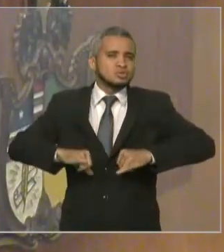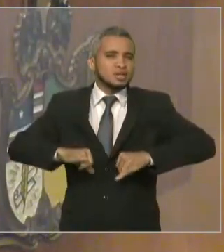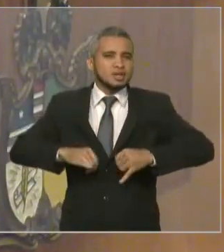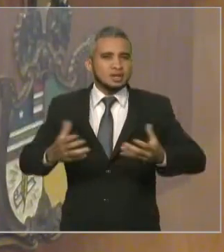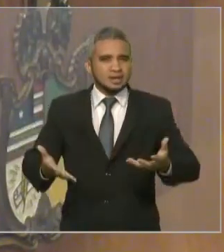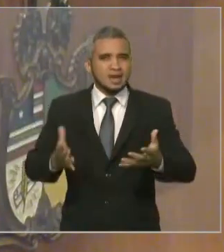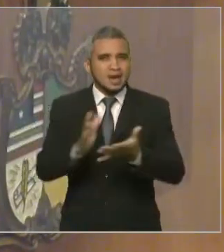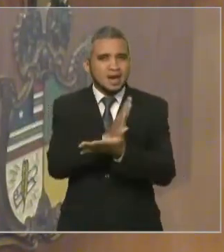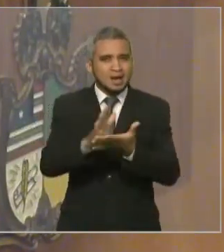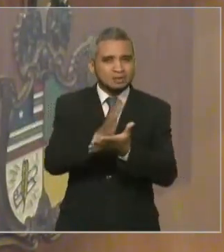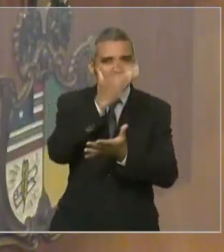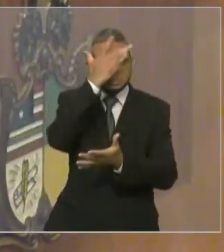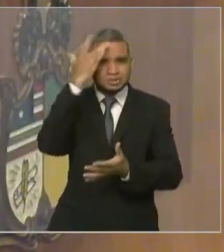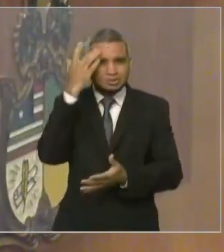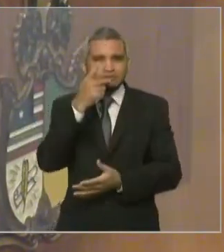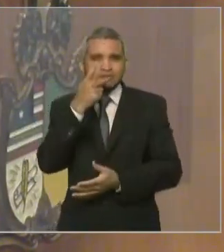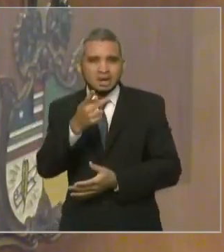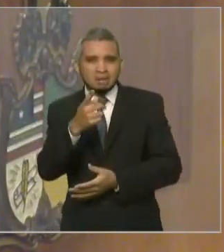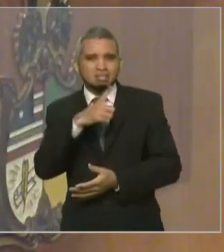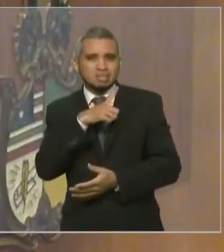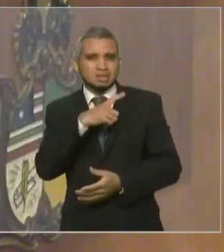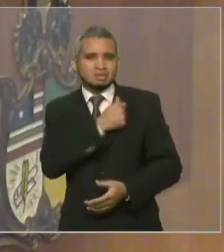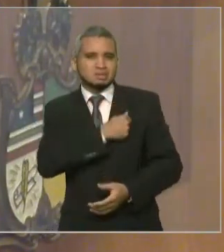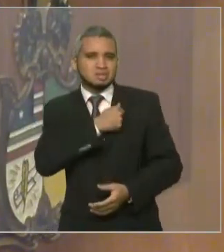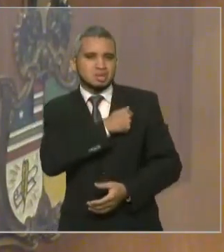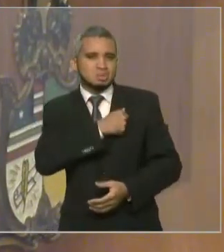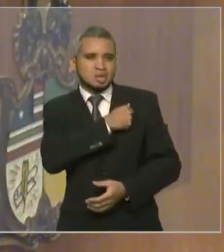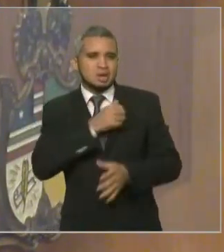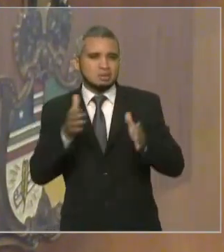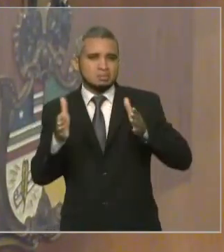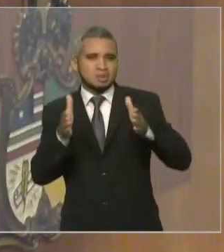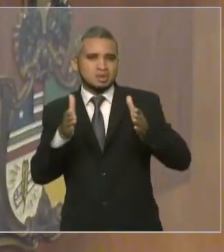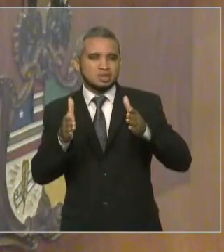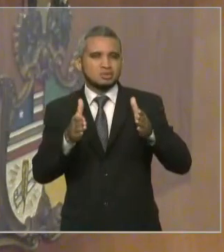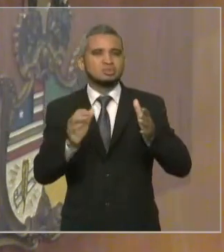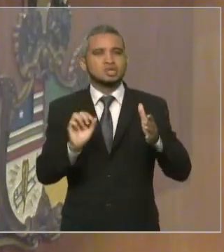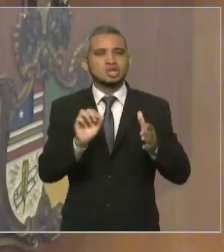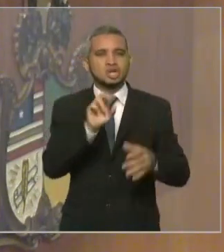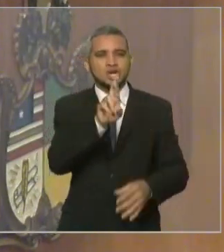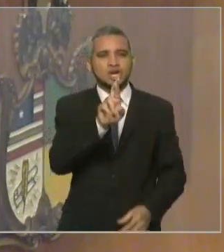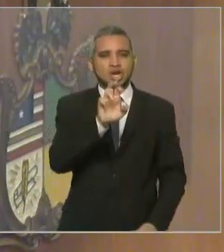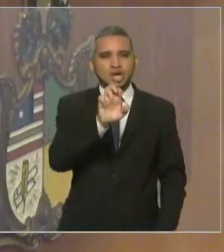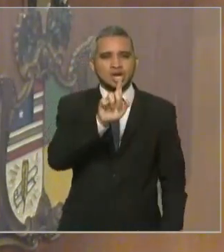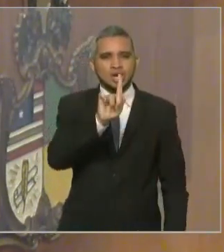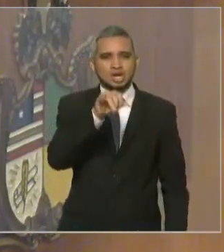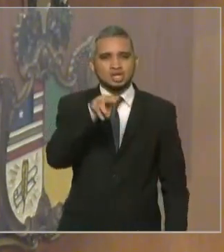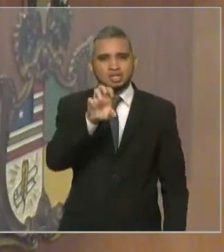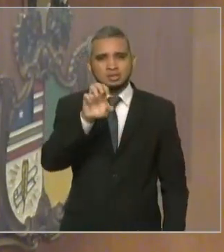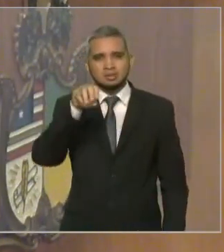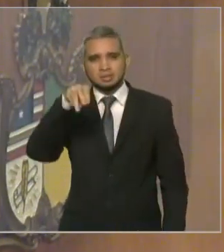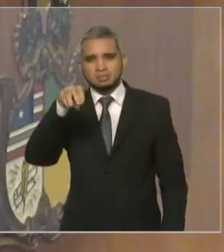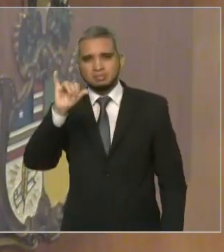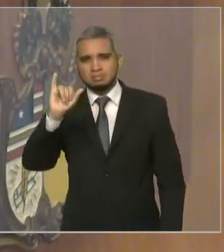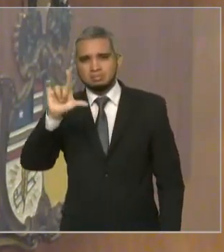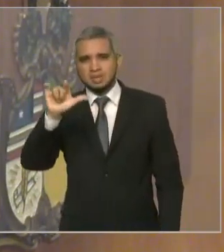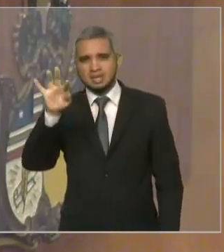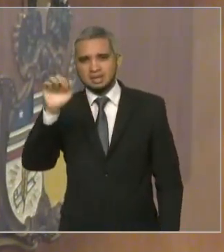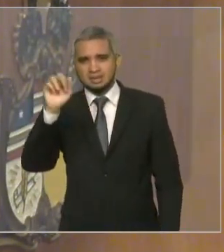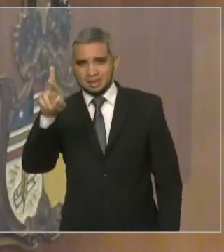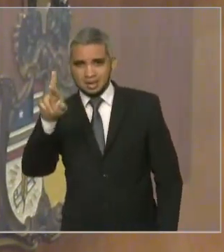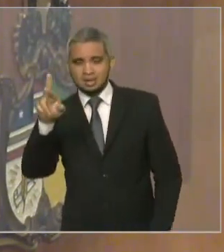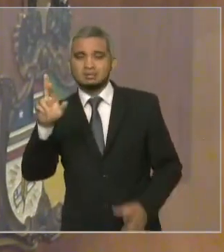do tempo da exceção, do tempo do regime militar. Muito importante que todos tenham acesso às informações para ver